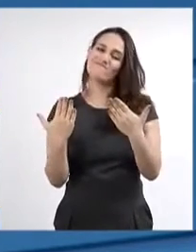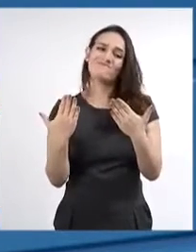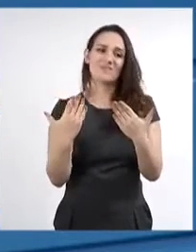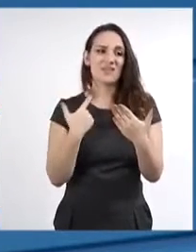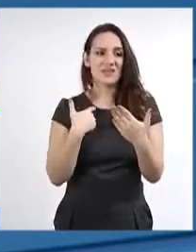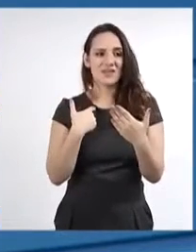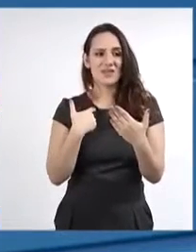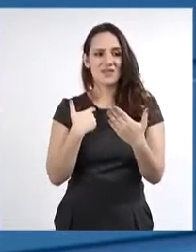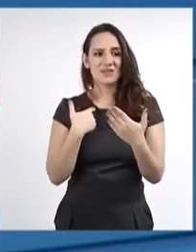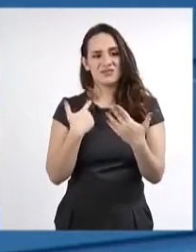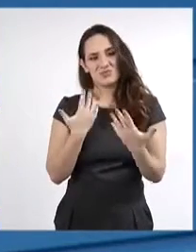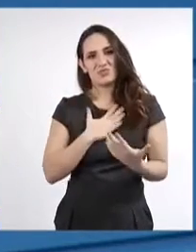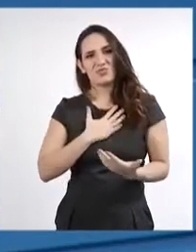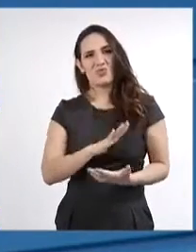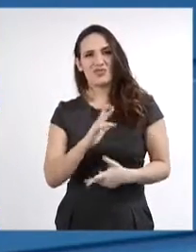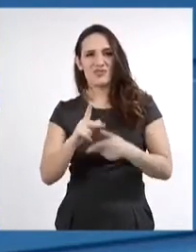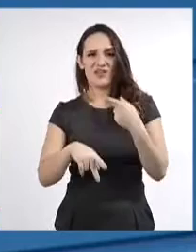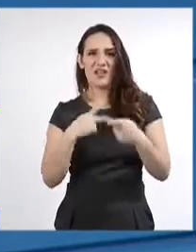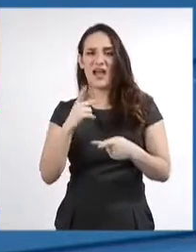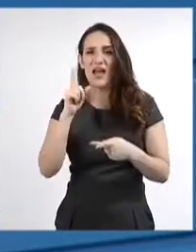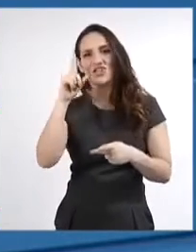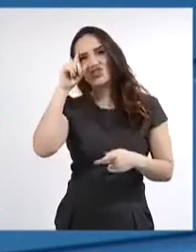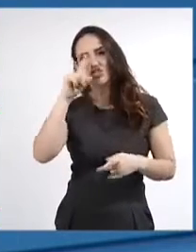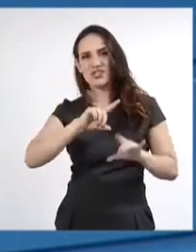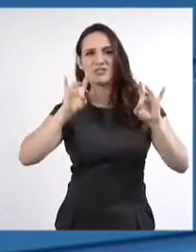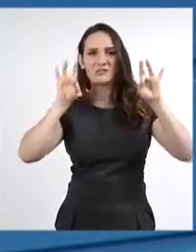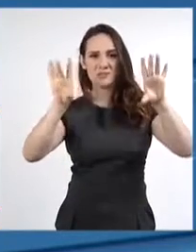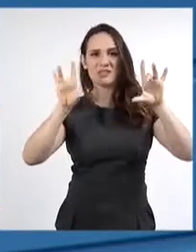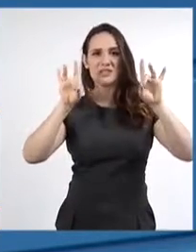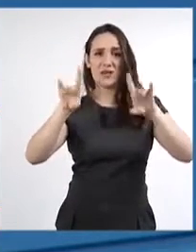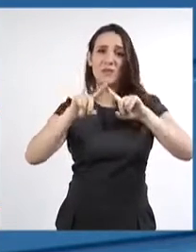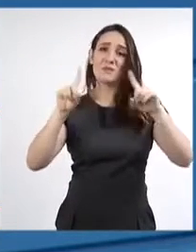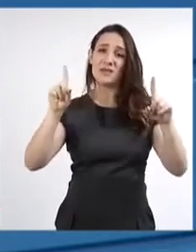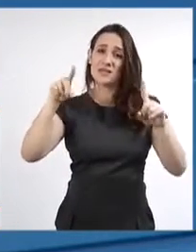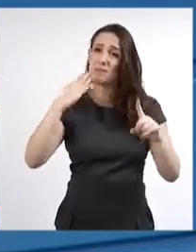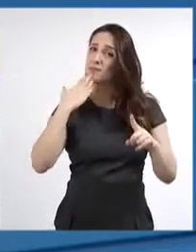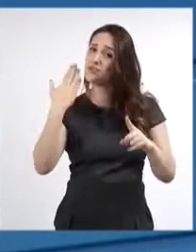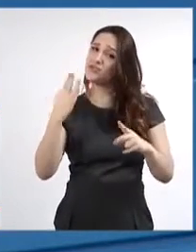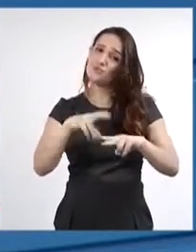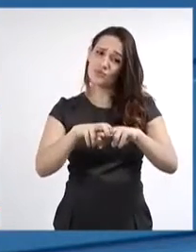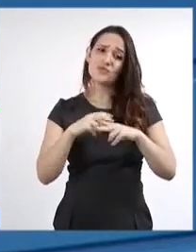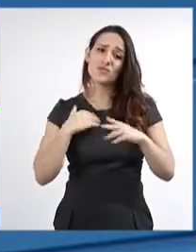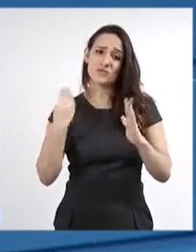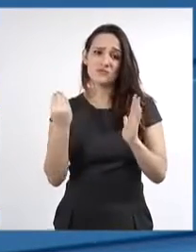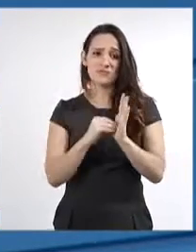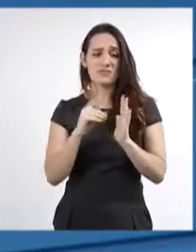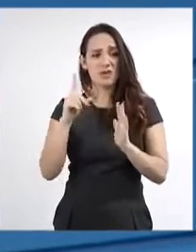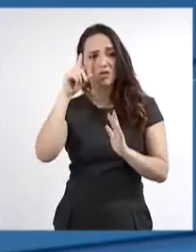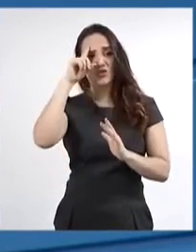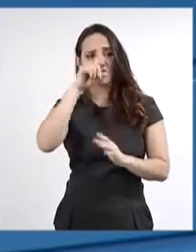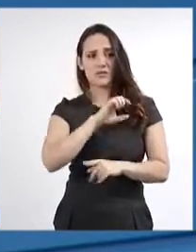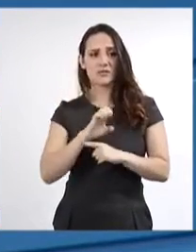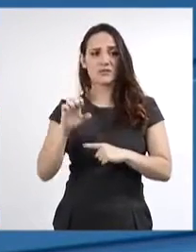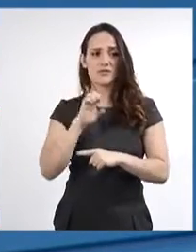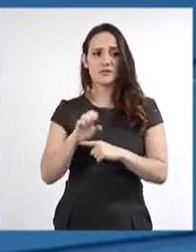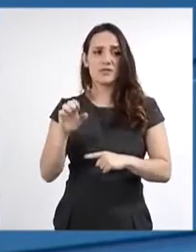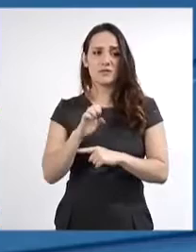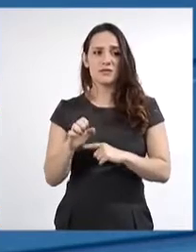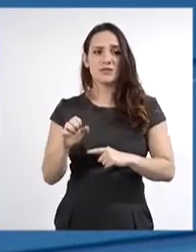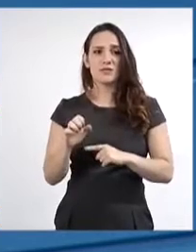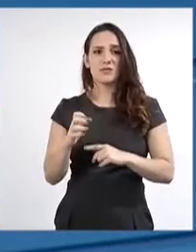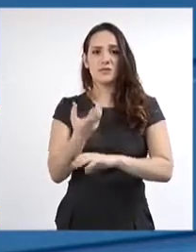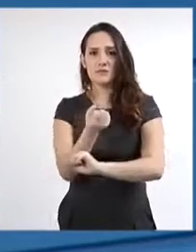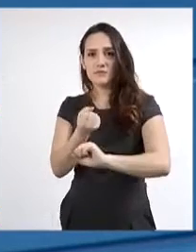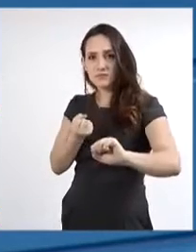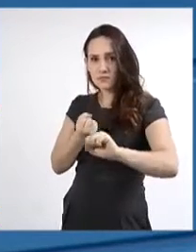institui dia, eu não gosto, não é do meu feitio, mas uma solicitação muito forte, eu estou colocando aqui que institui o dia estadual do